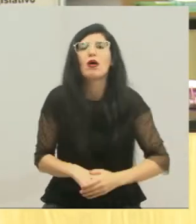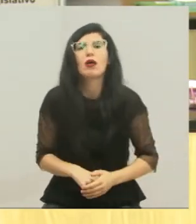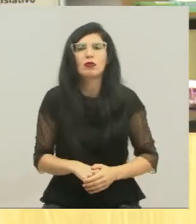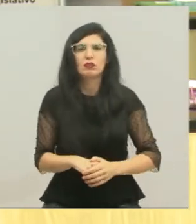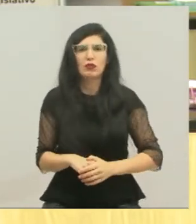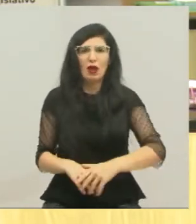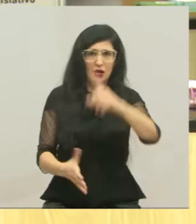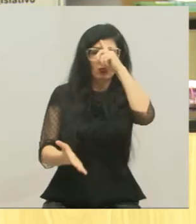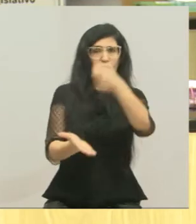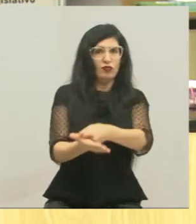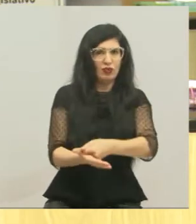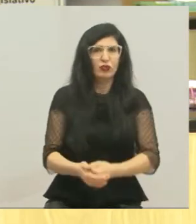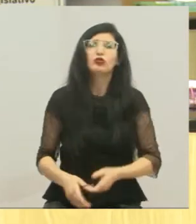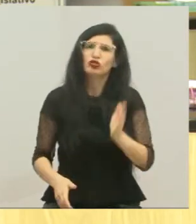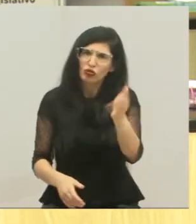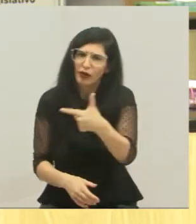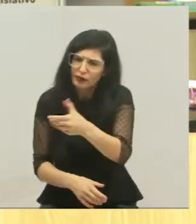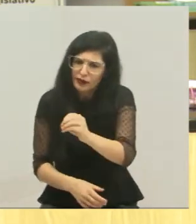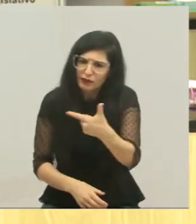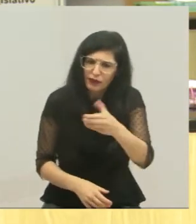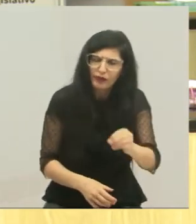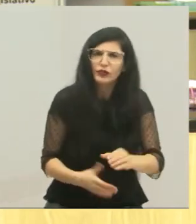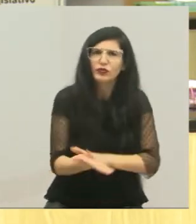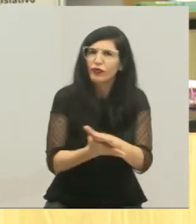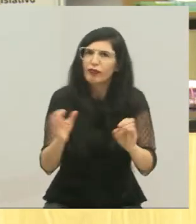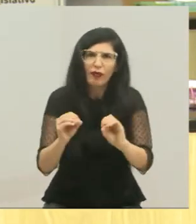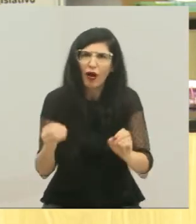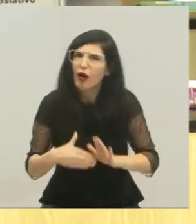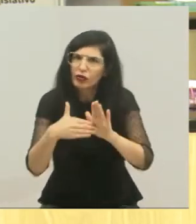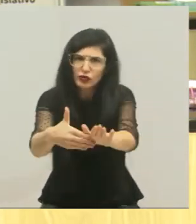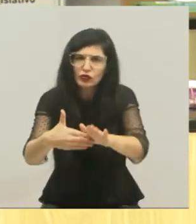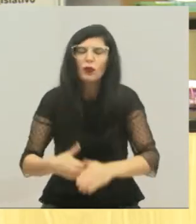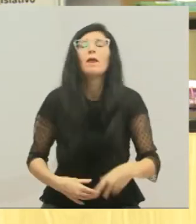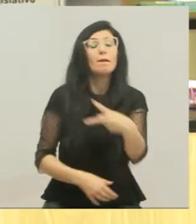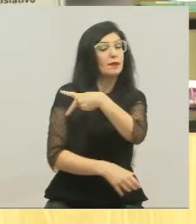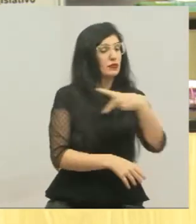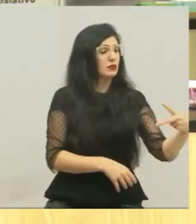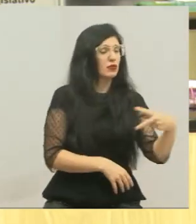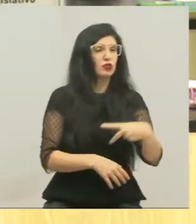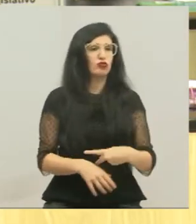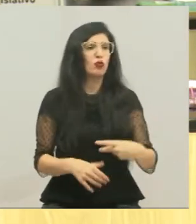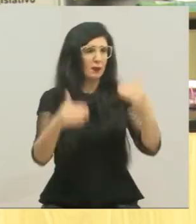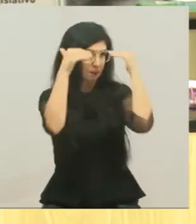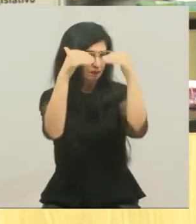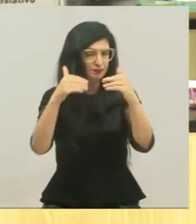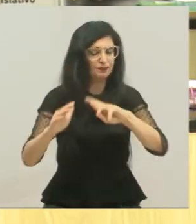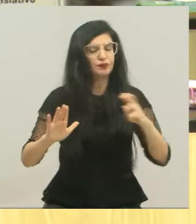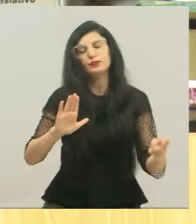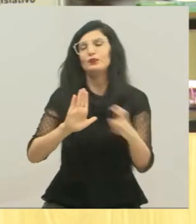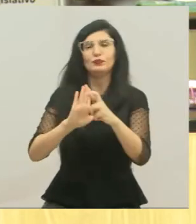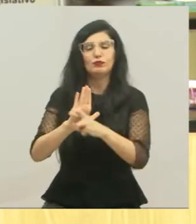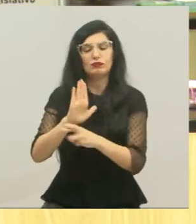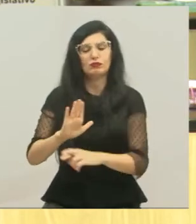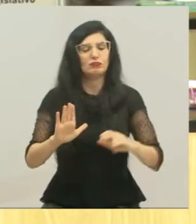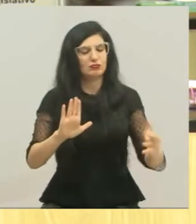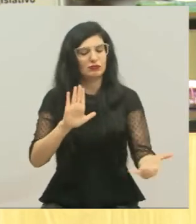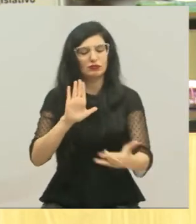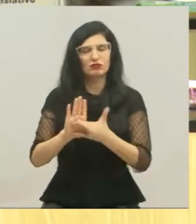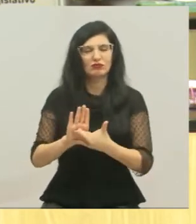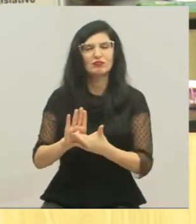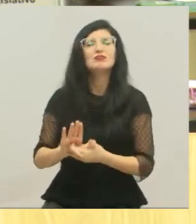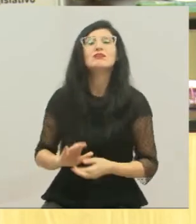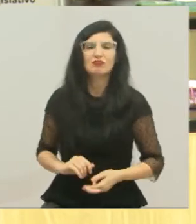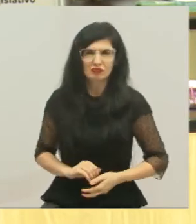foi tomada. Requeremos ao excelentíssimo senhor presidente desta Casa, ouvido e aprovado pelo egrégio plenário, cumpridas as